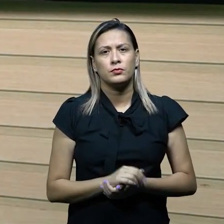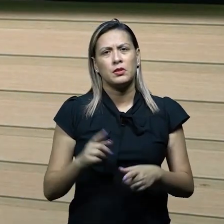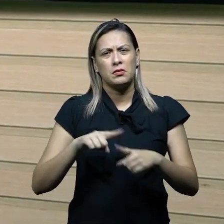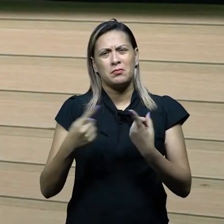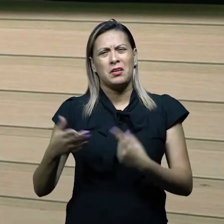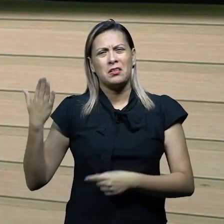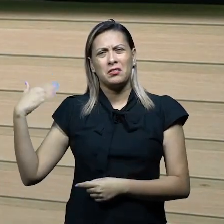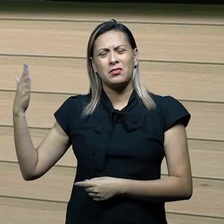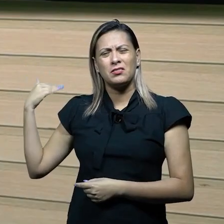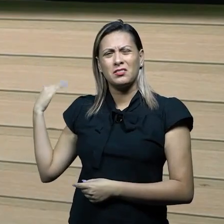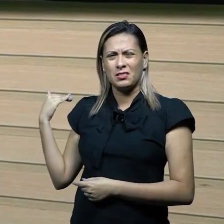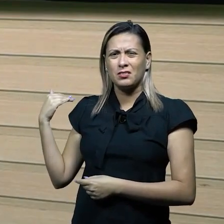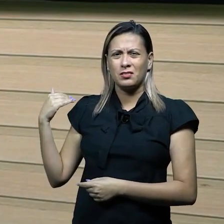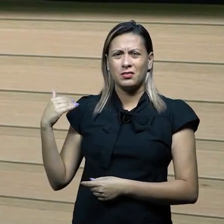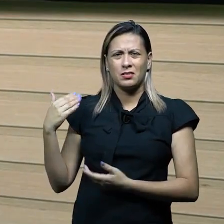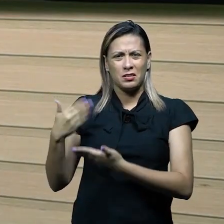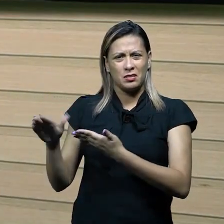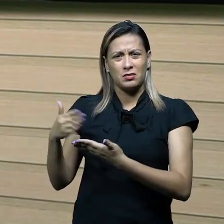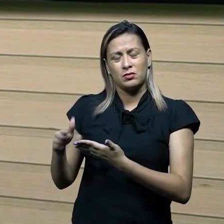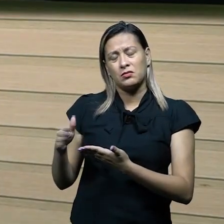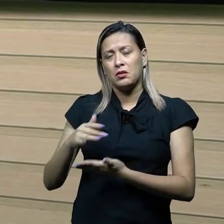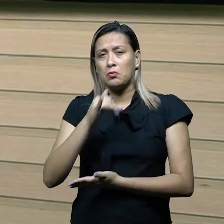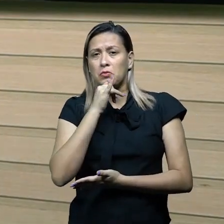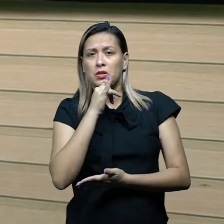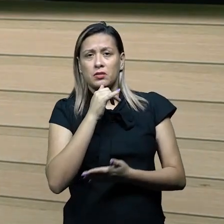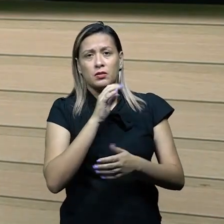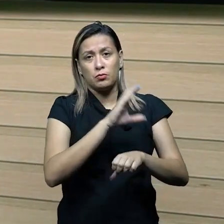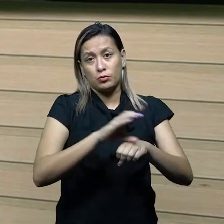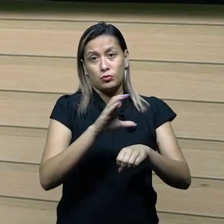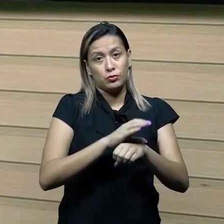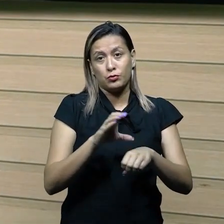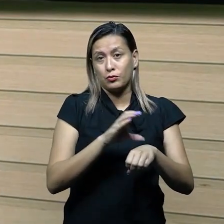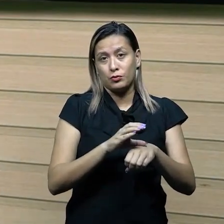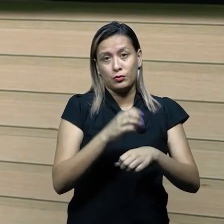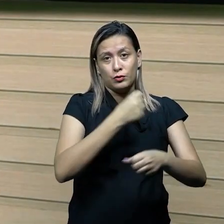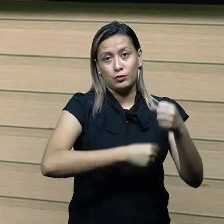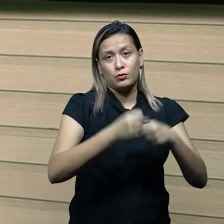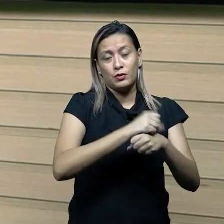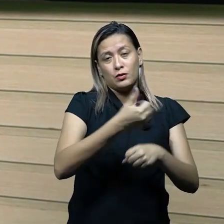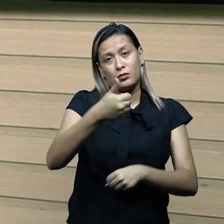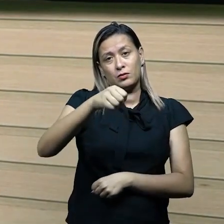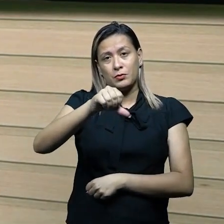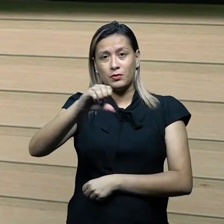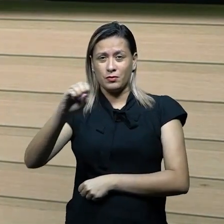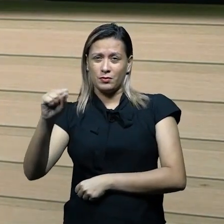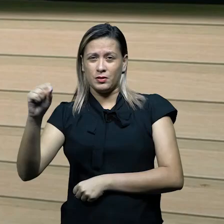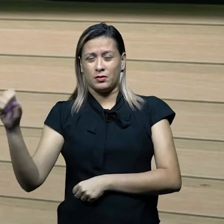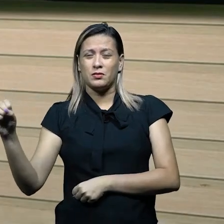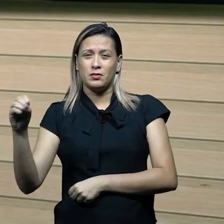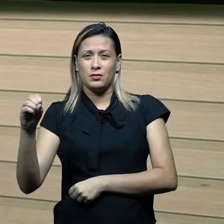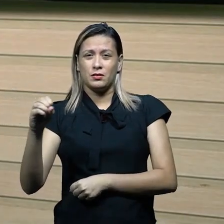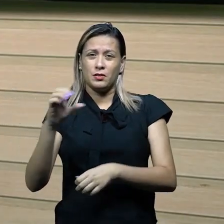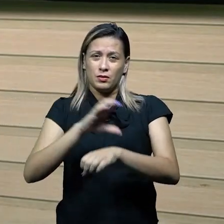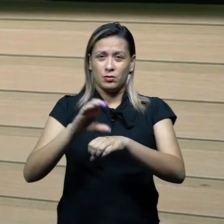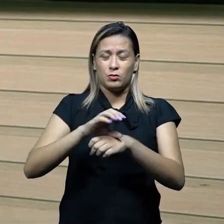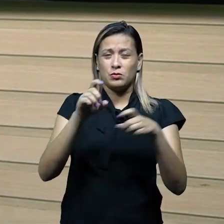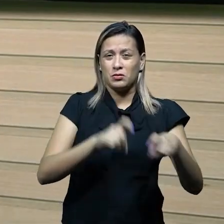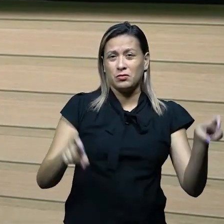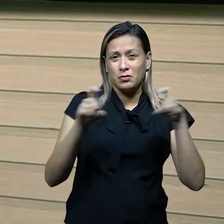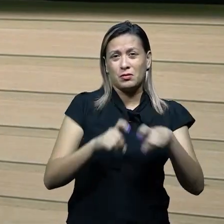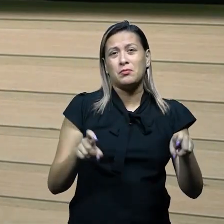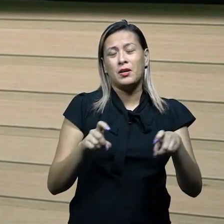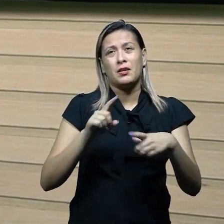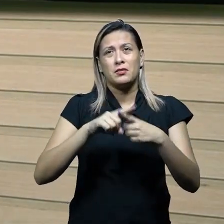eu ouvi falar que as coisas mais antigas eu tiro. Vamos lá, você fez um curso em 1980 de informática. mas logo em seguida